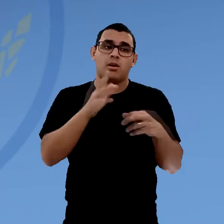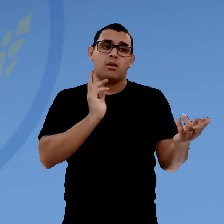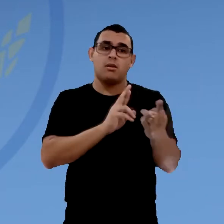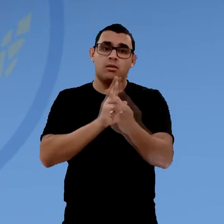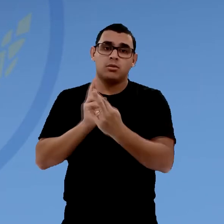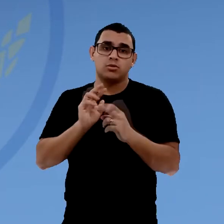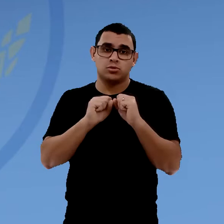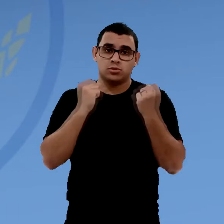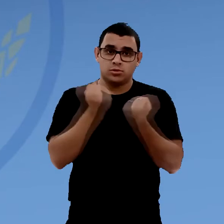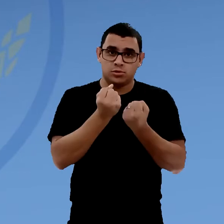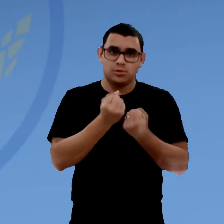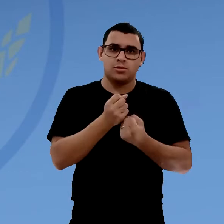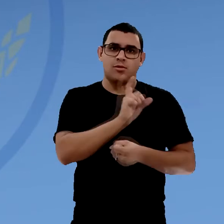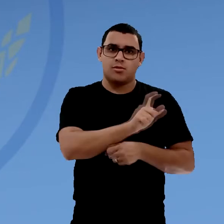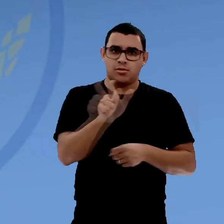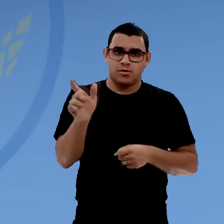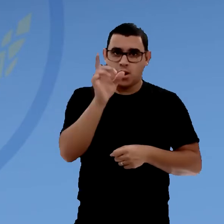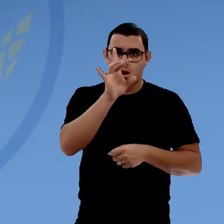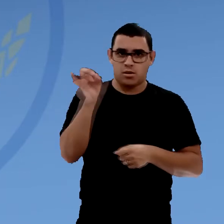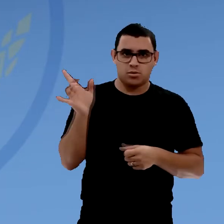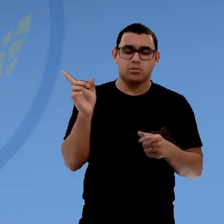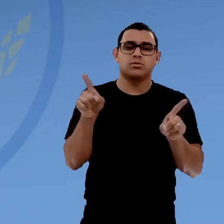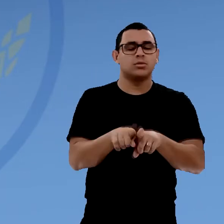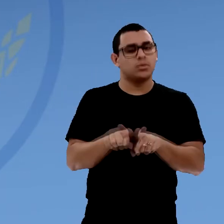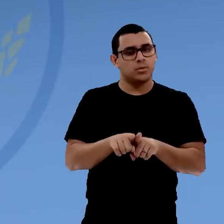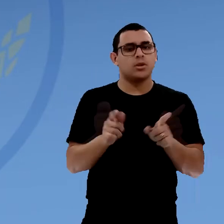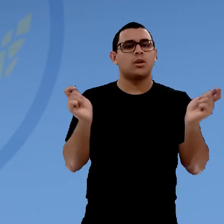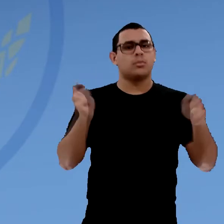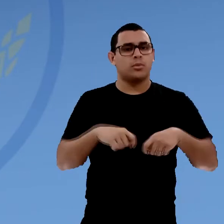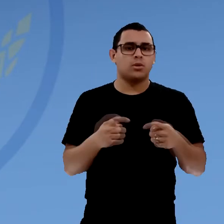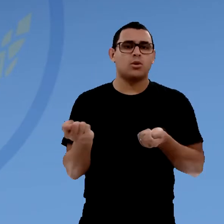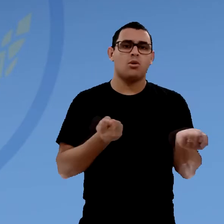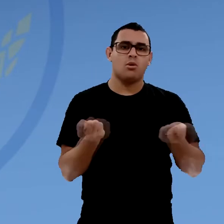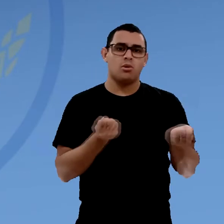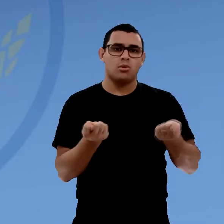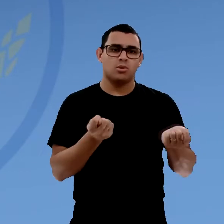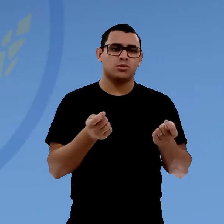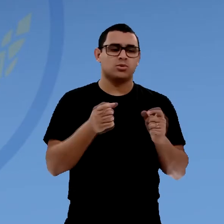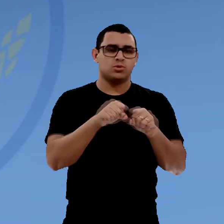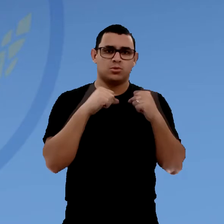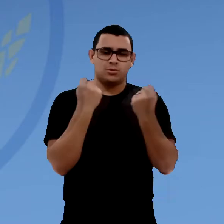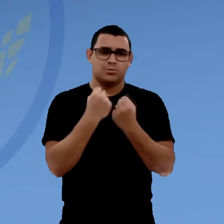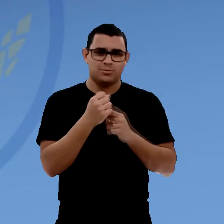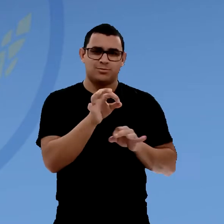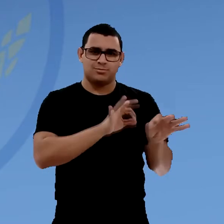relação social que o indivíduo vai ter. E também ela determina o mecanismo de controle social.